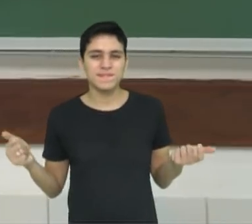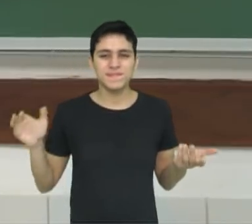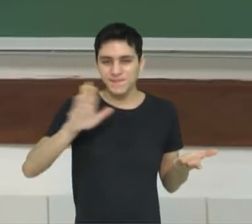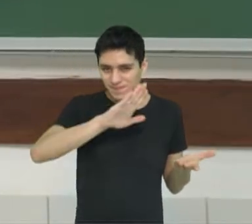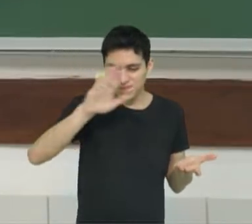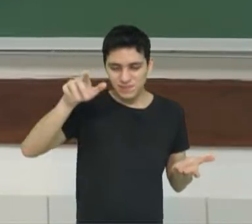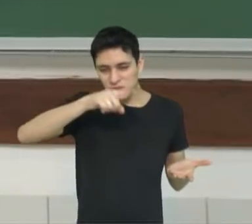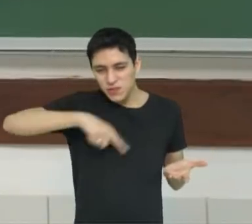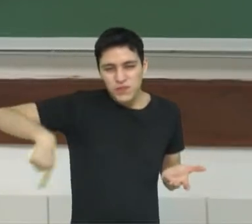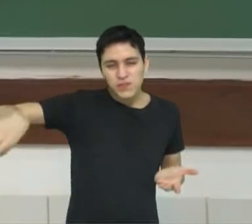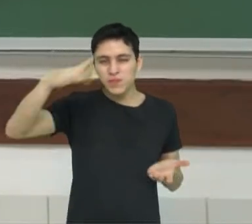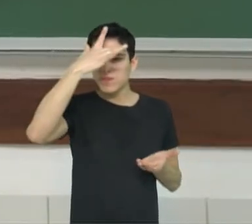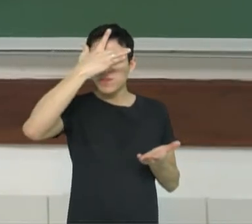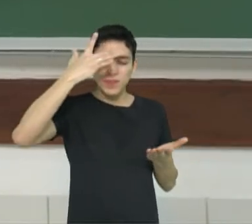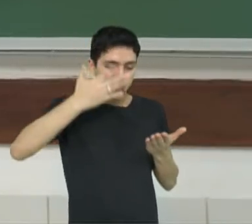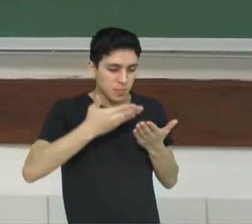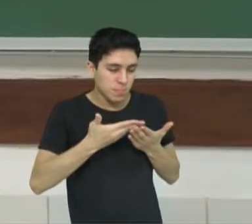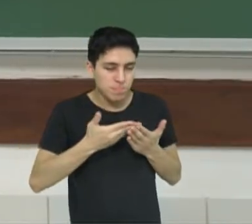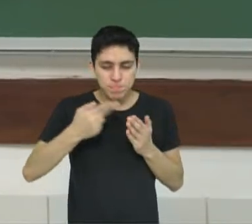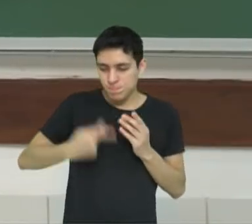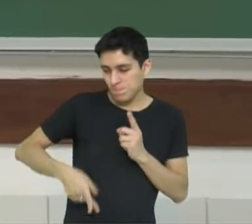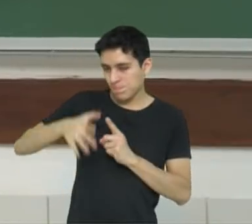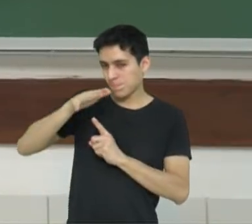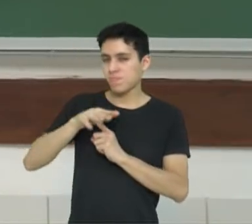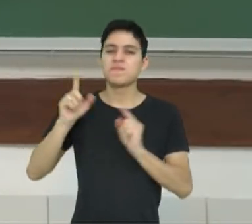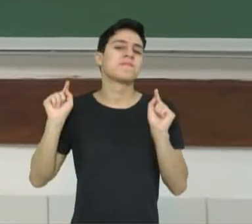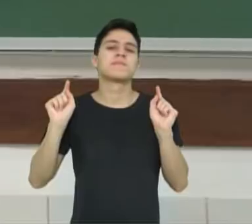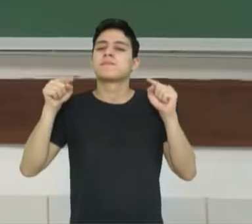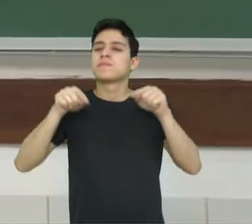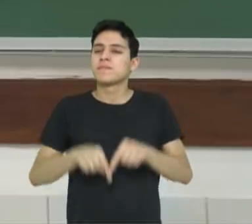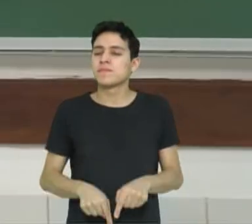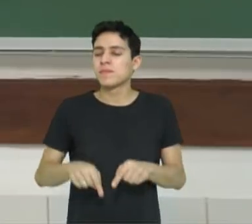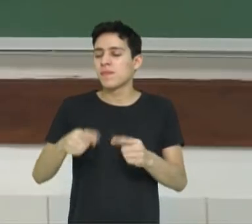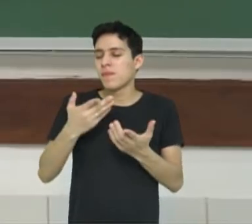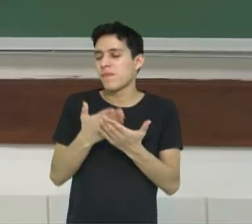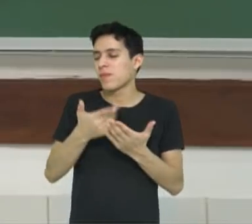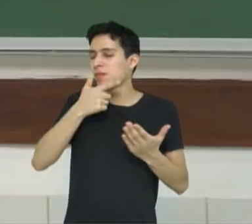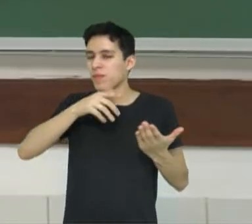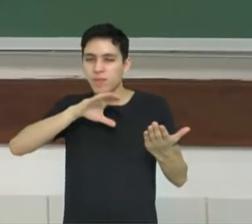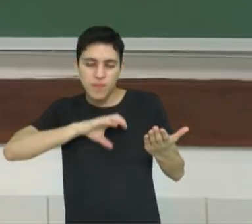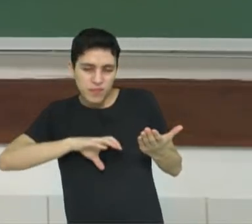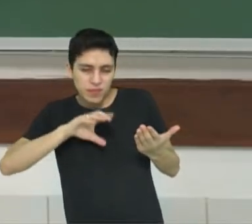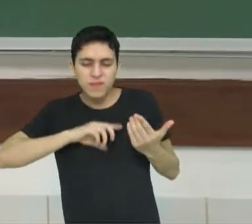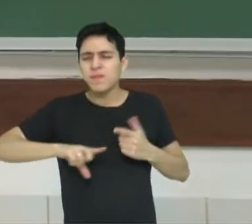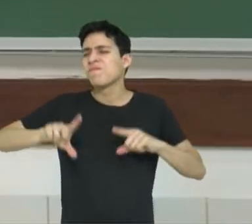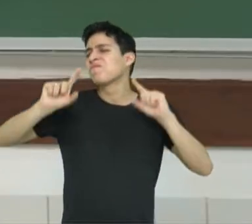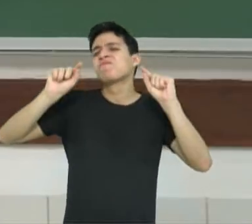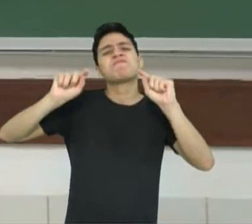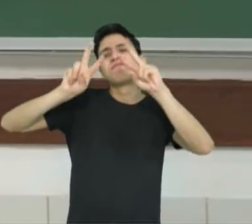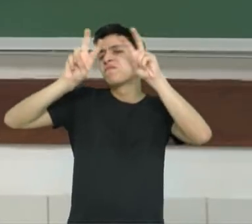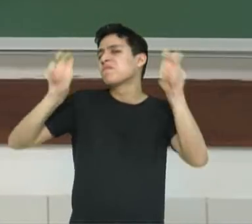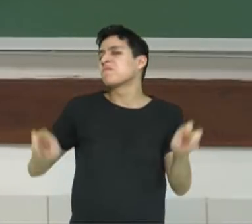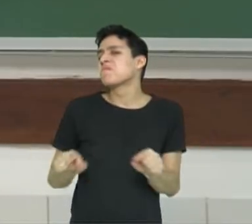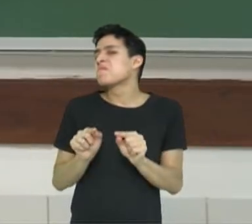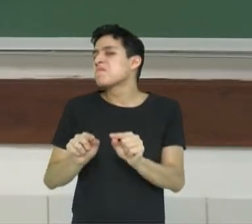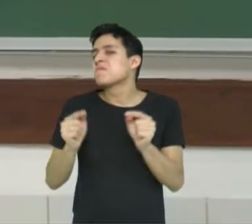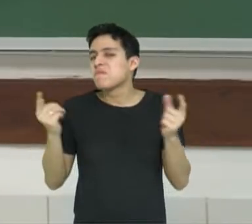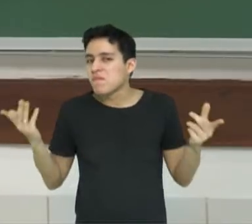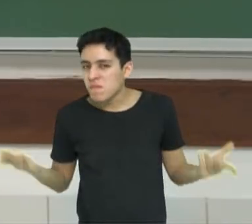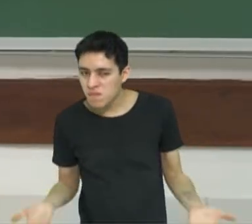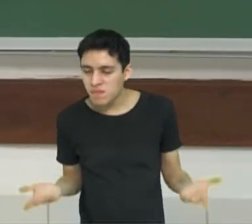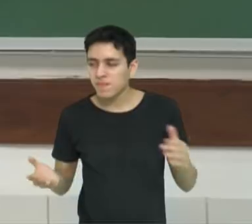estudantes do Paraná, estamos aqui nessa aula de língua portuguesa e a temática da nossa aula é o que